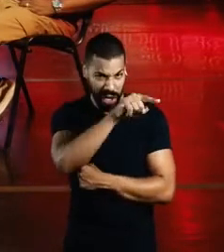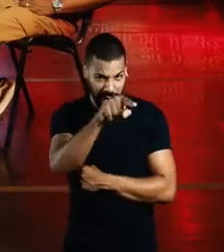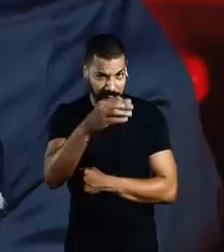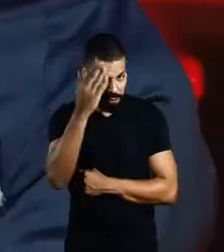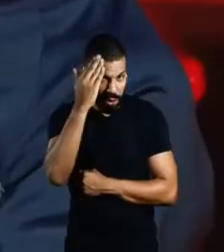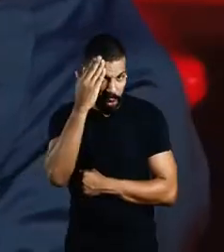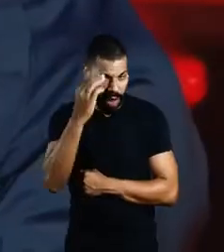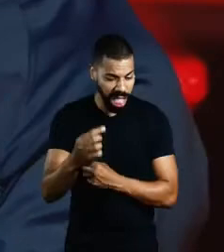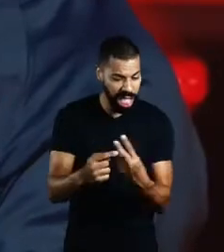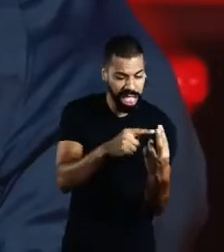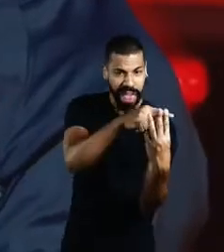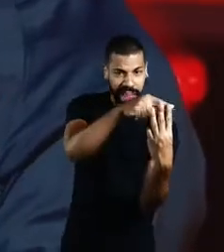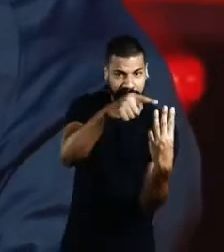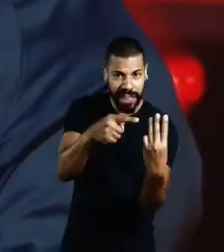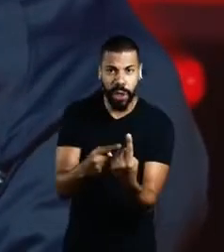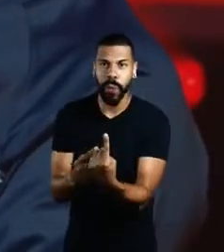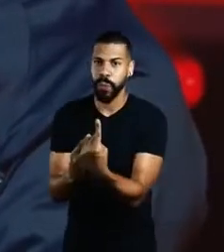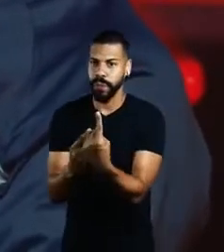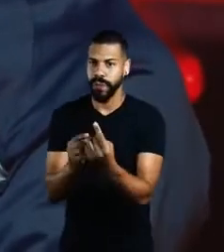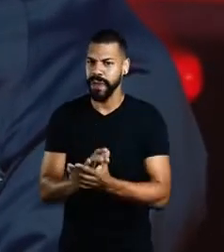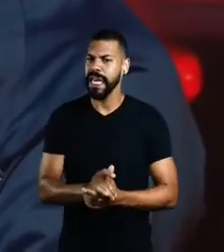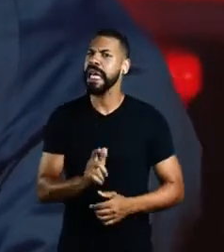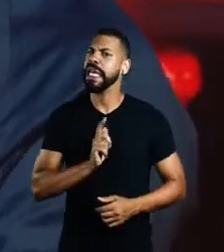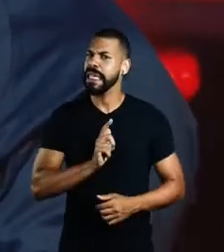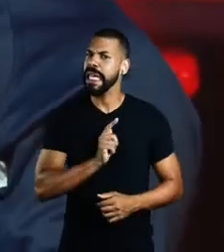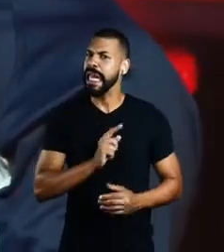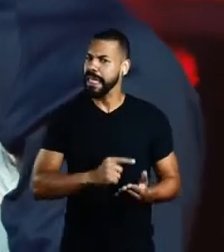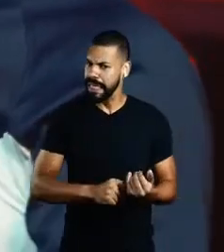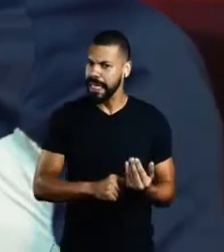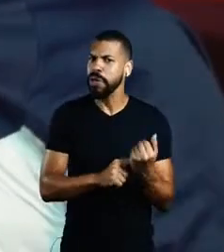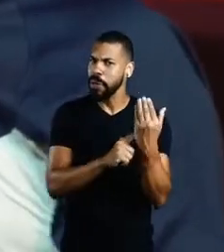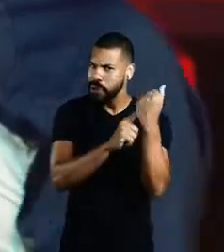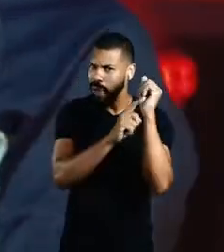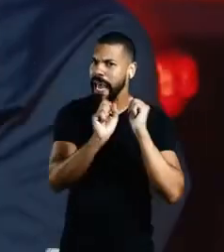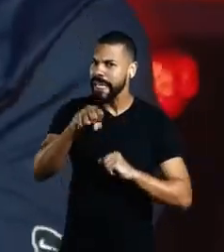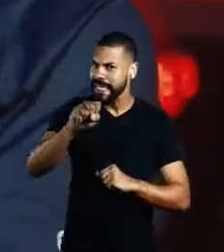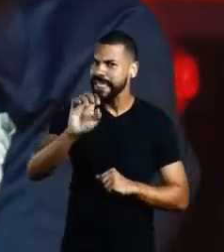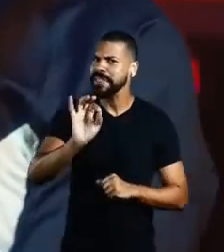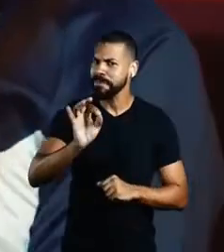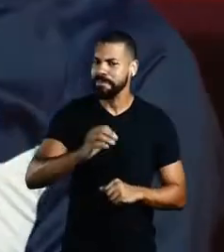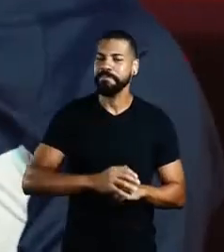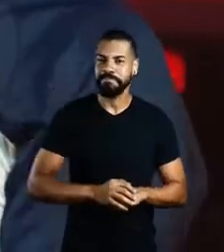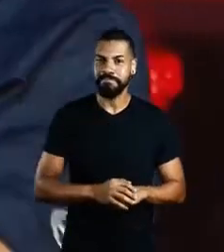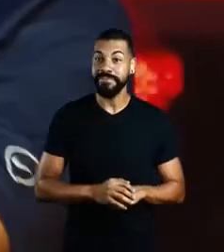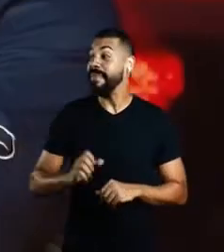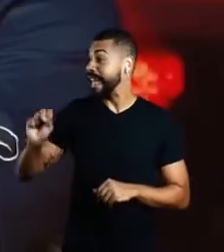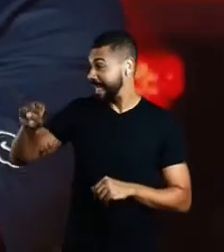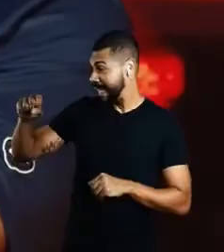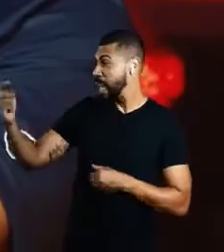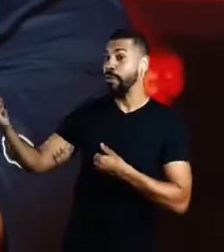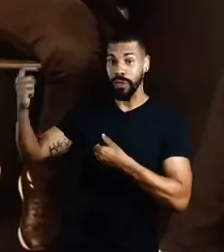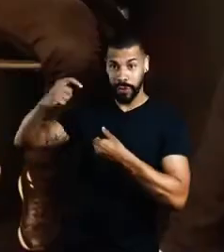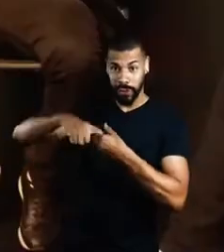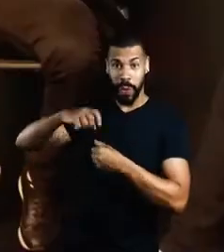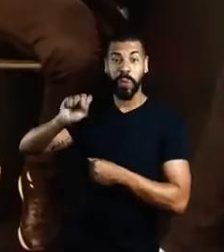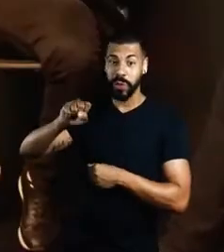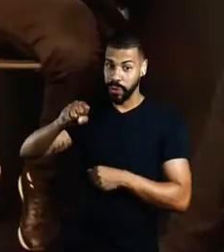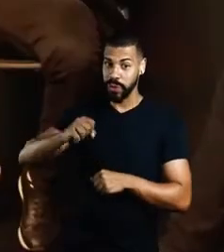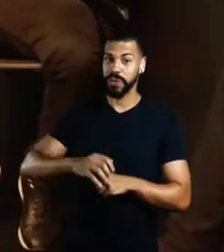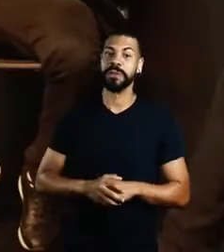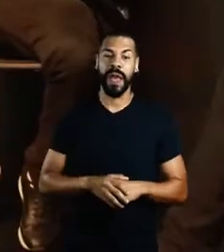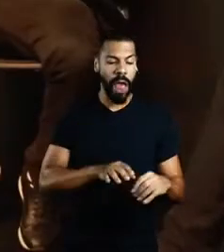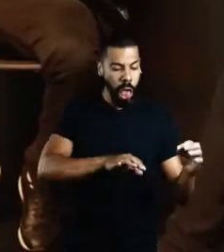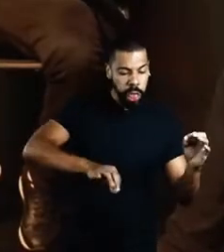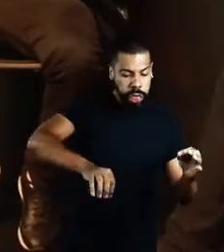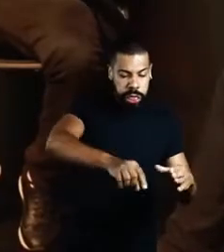hoje. Não, hoje em dia existe os 3 em 1 modernos. Tem 3 em 1? Tem. Voltou. Tem. Mas radiola, não. É só radiola. Não 3